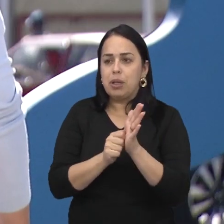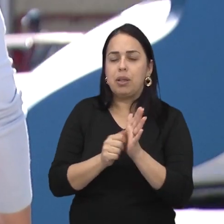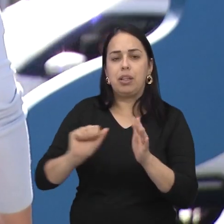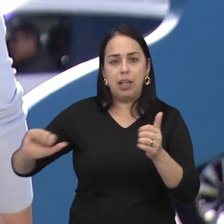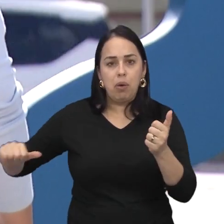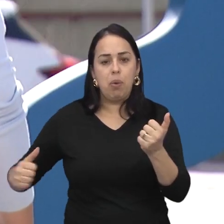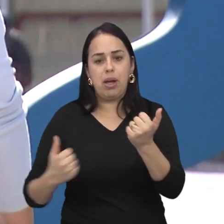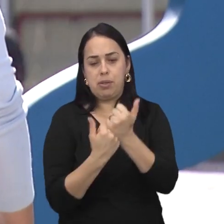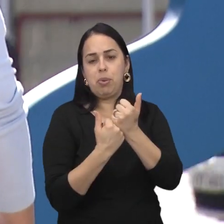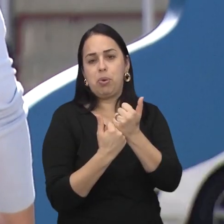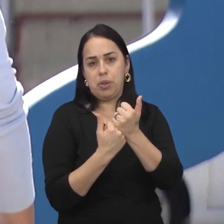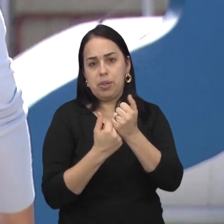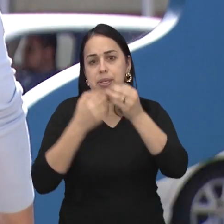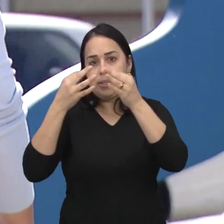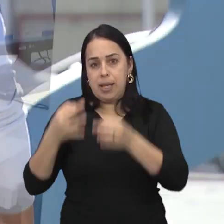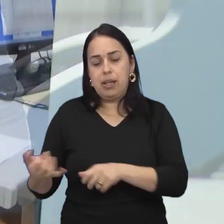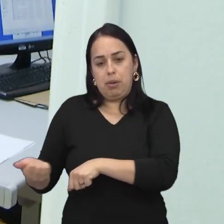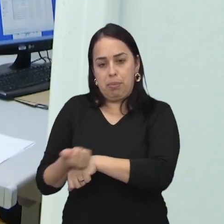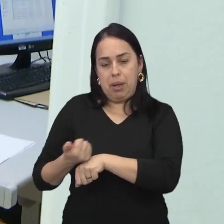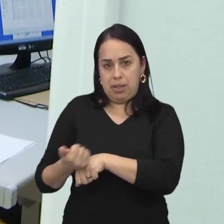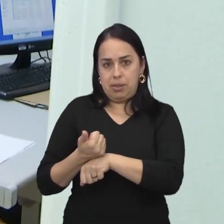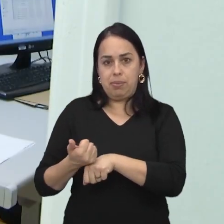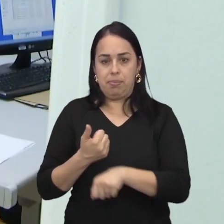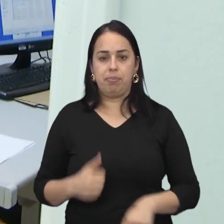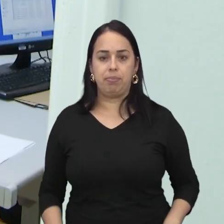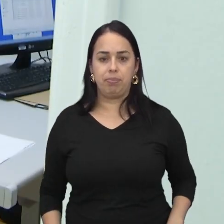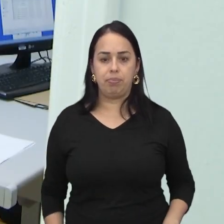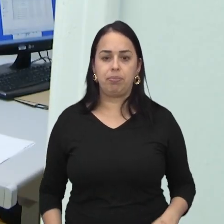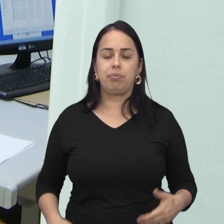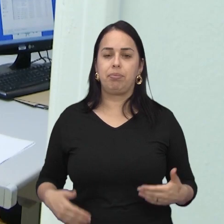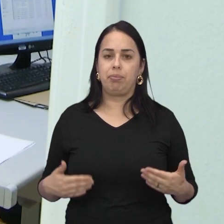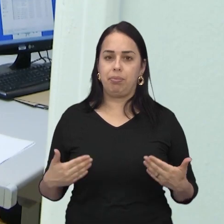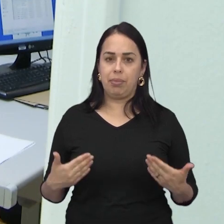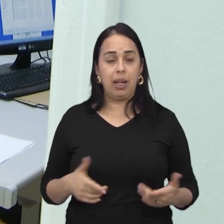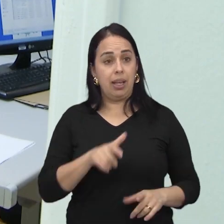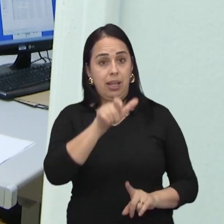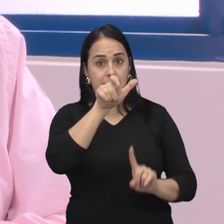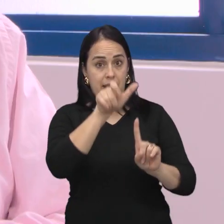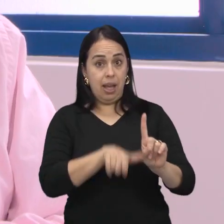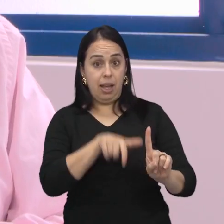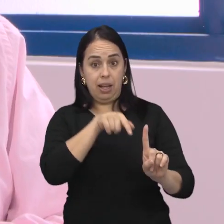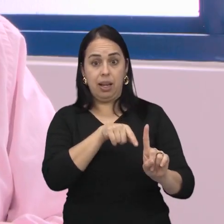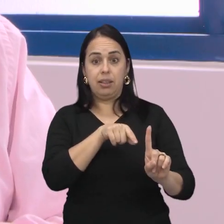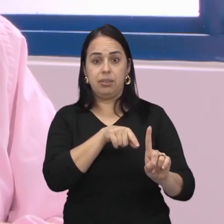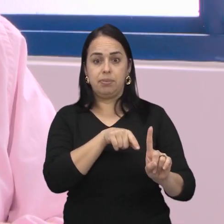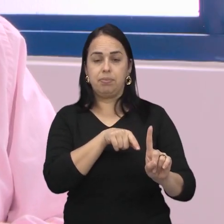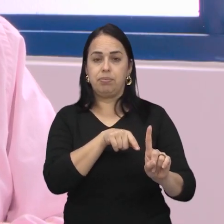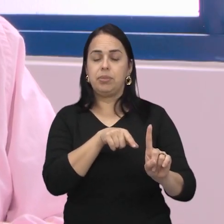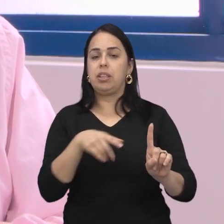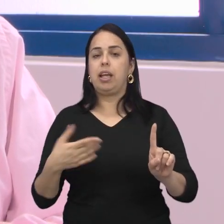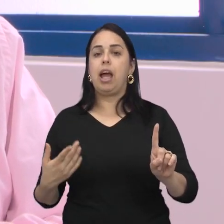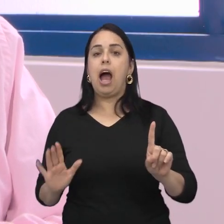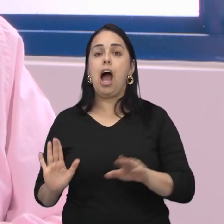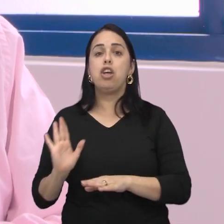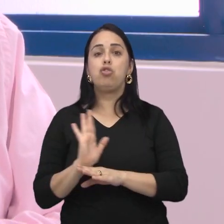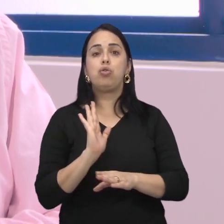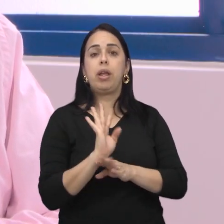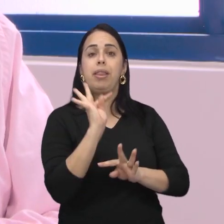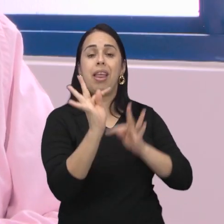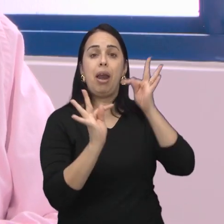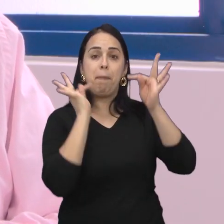caminho, dependentes químicos encontram apoio especializado na reconstrução de laços. Elas têm um